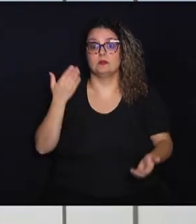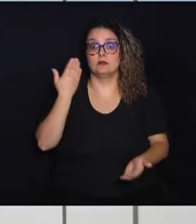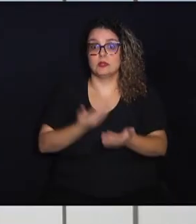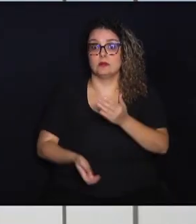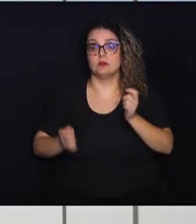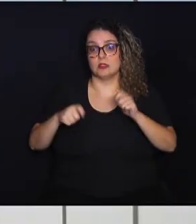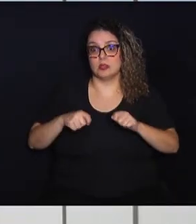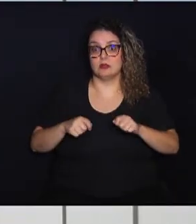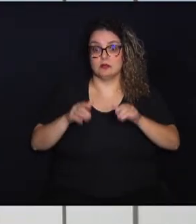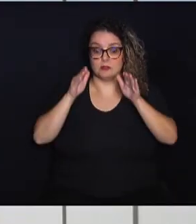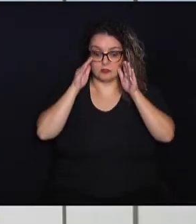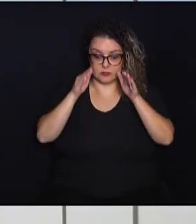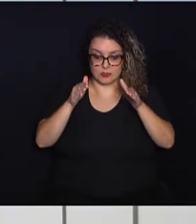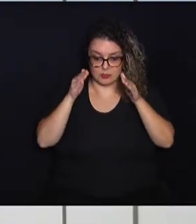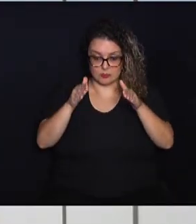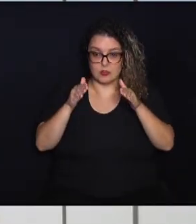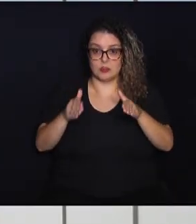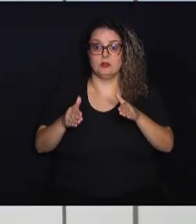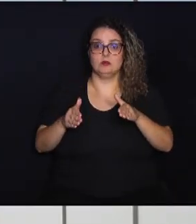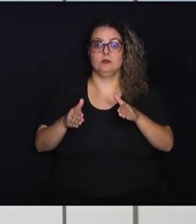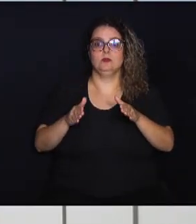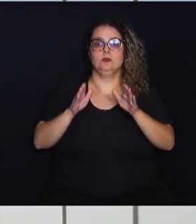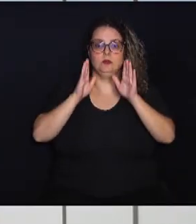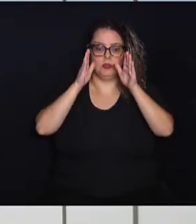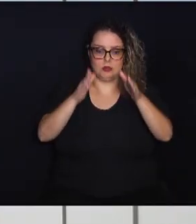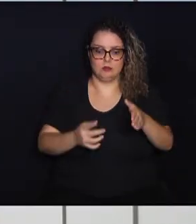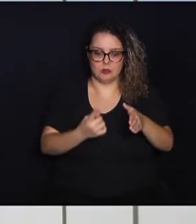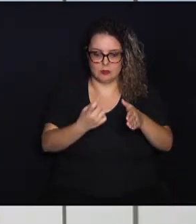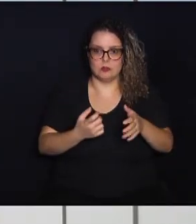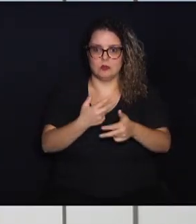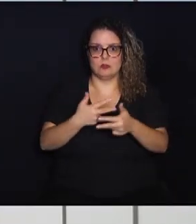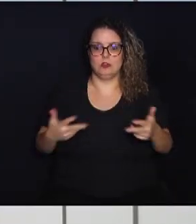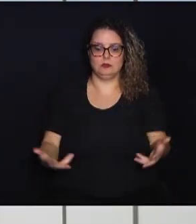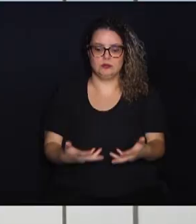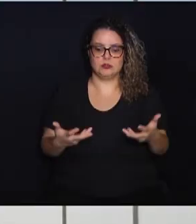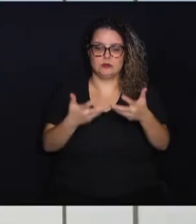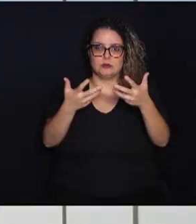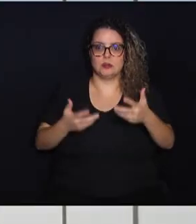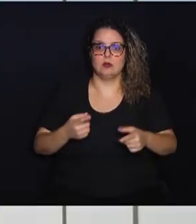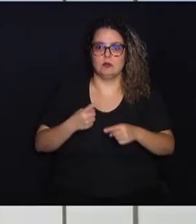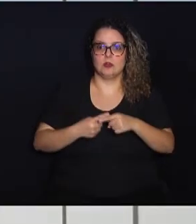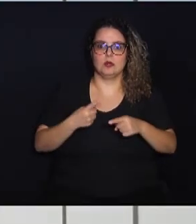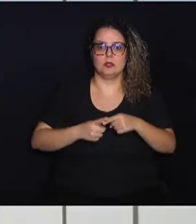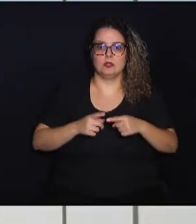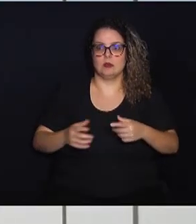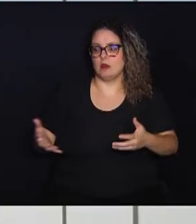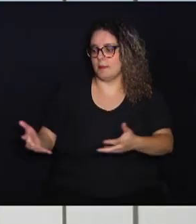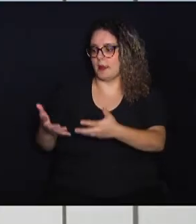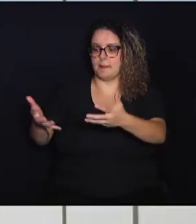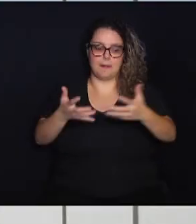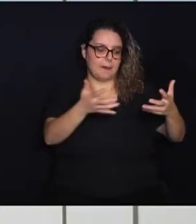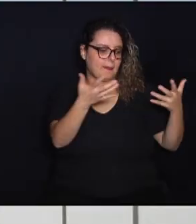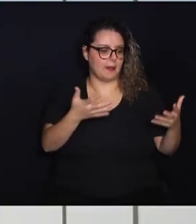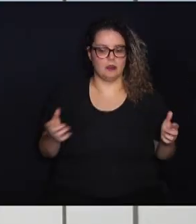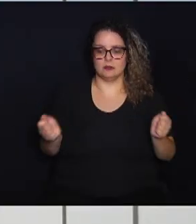capacidade de se concentrarem, de colocar foco num único estímulo. Porque eles querem 1000 estímulos ao mesmo